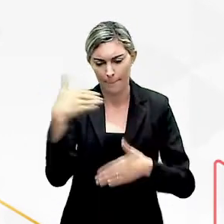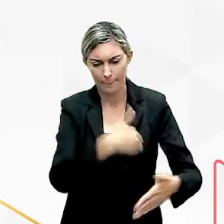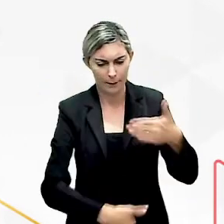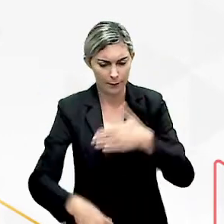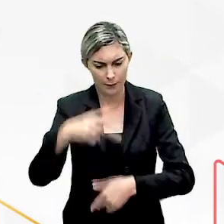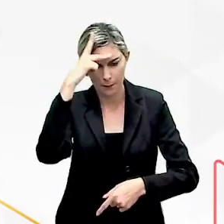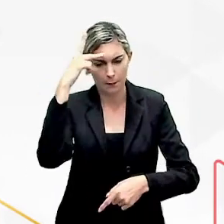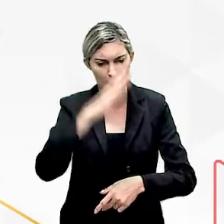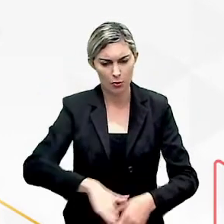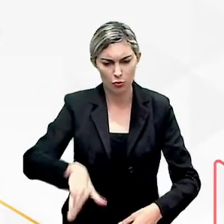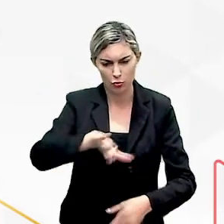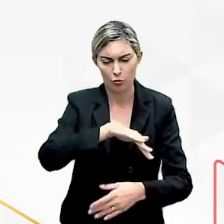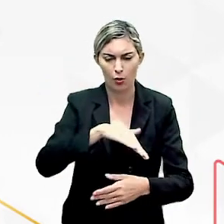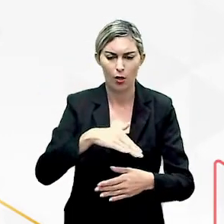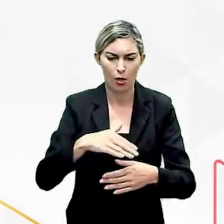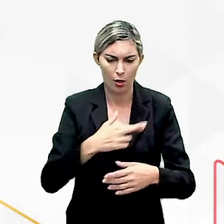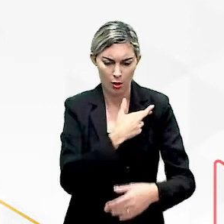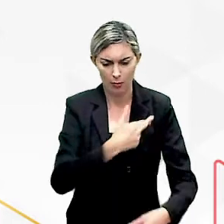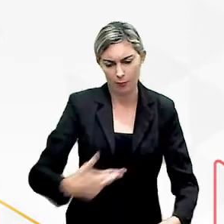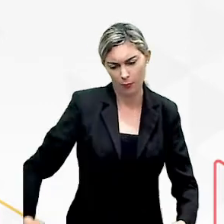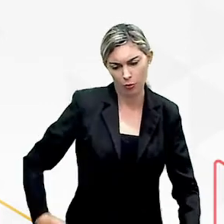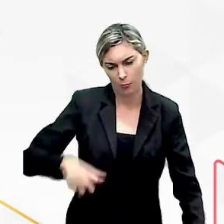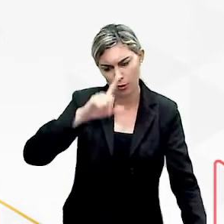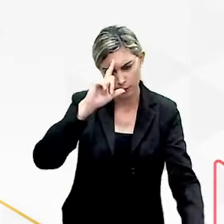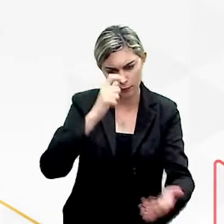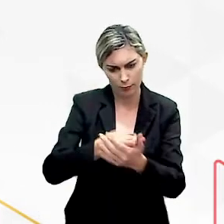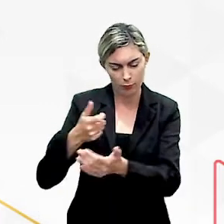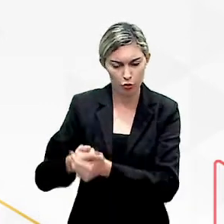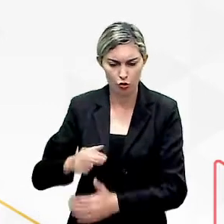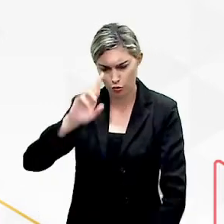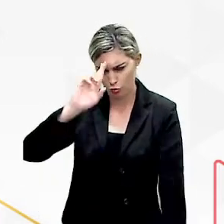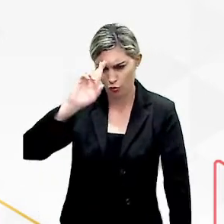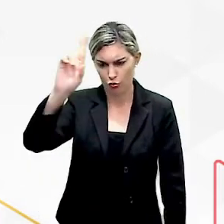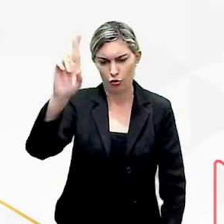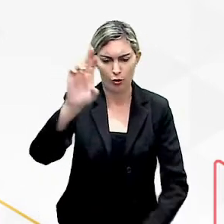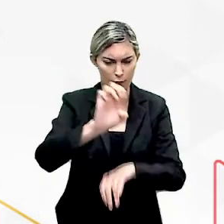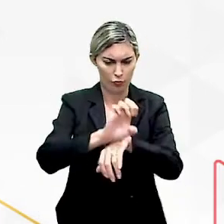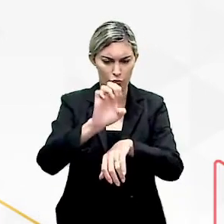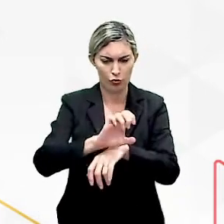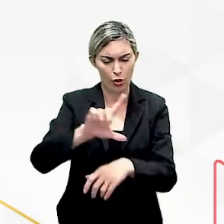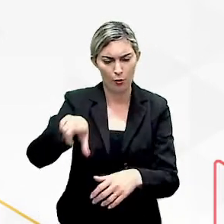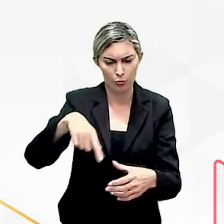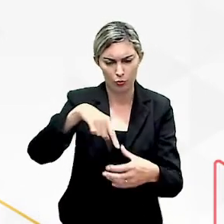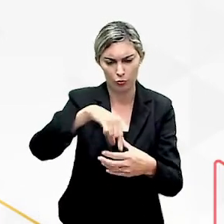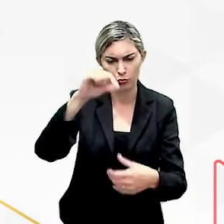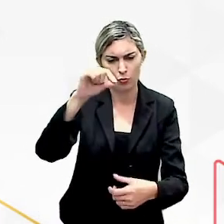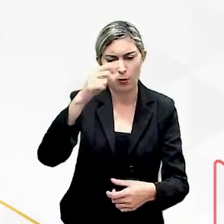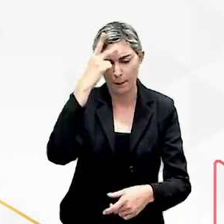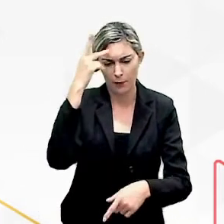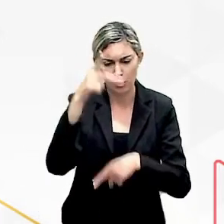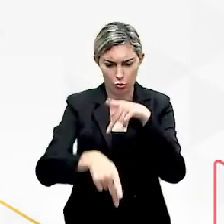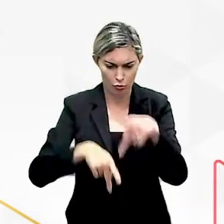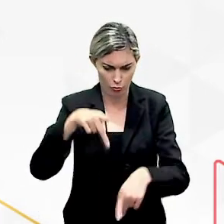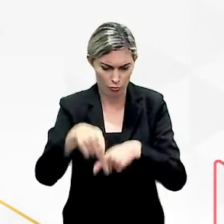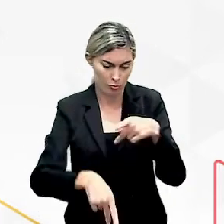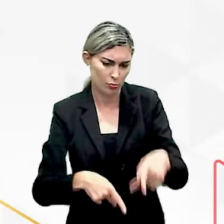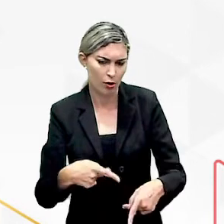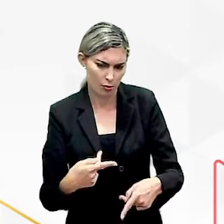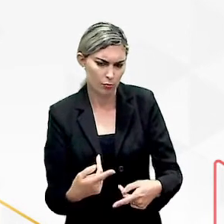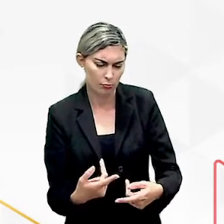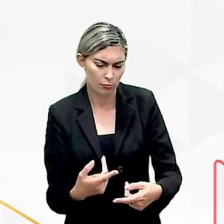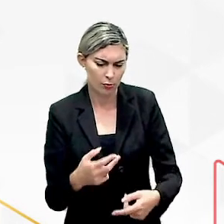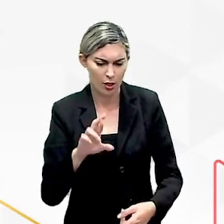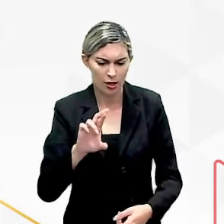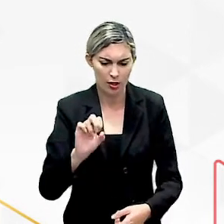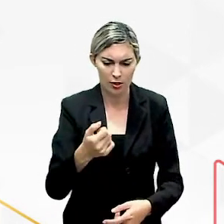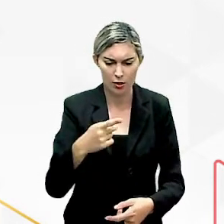do povo nas decisões da República. Aqui, o chefe de Estado é eleito de fato pelo povo, como eu disse, res pública,